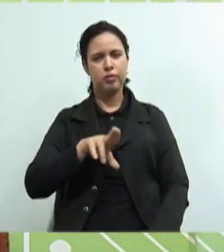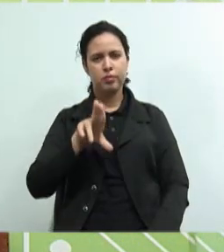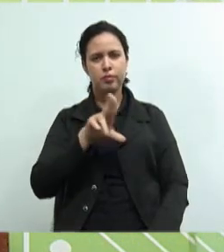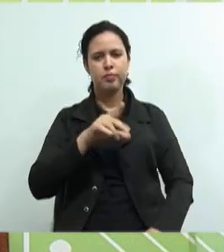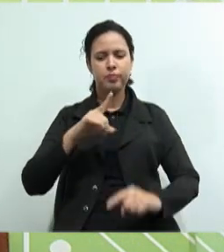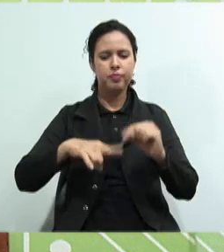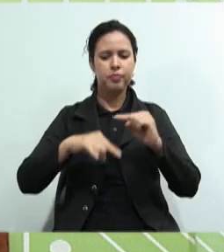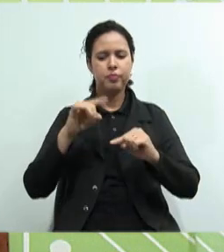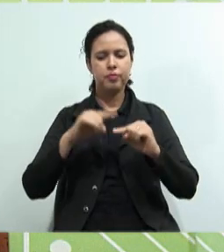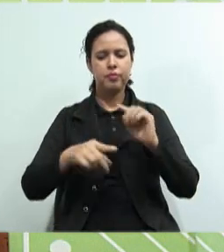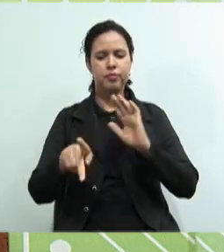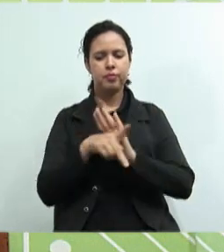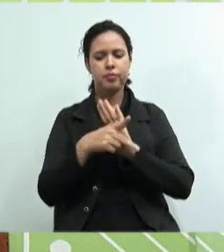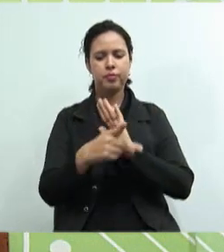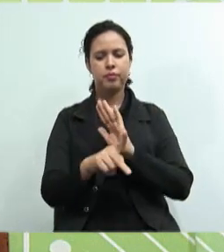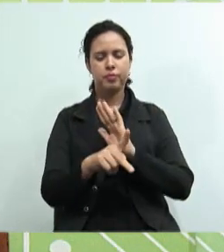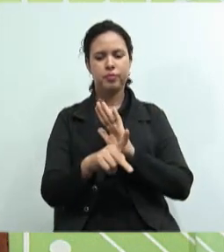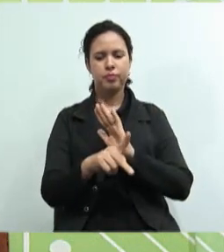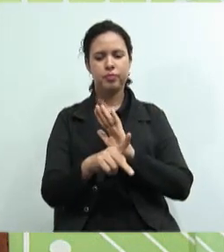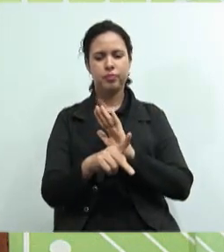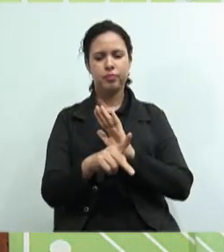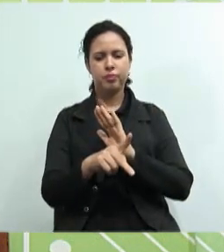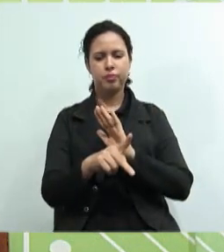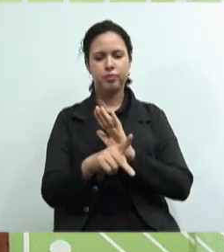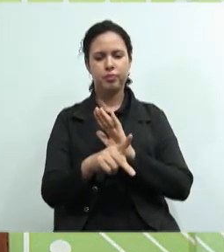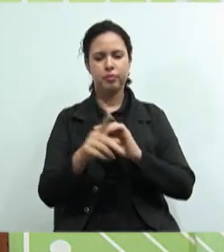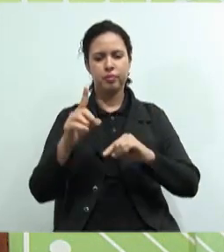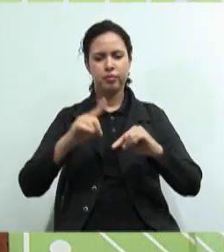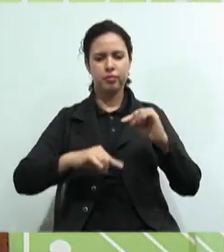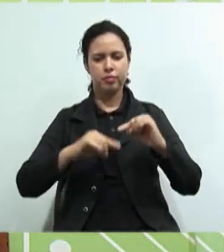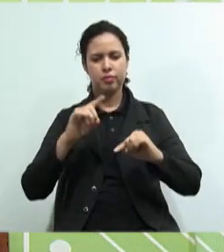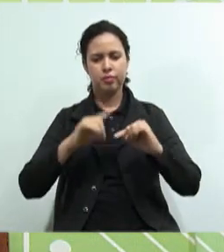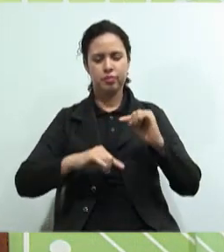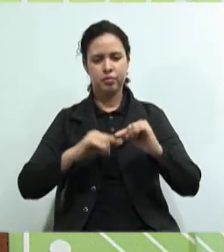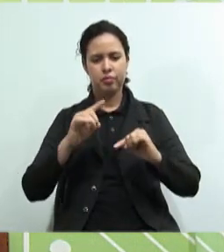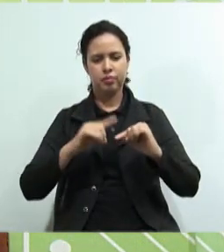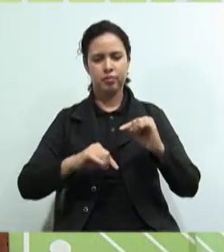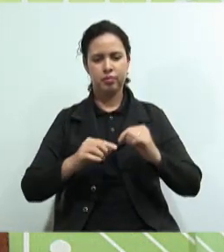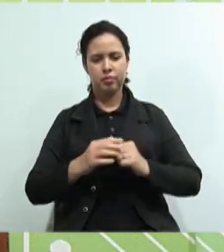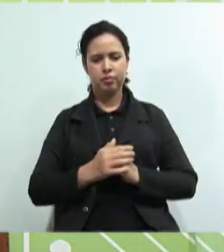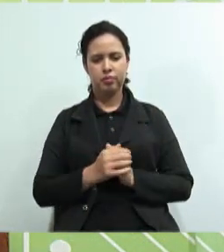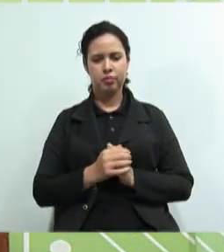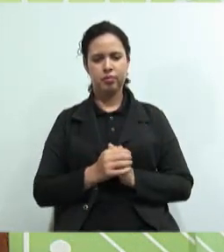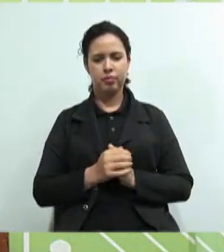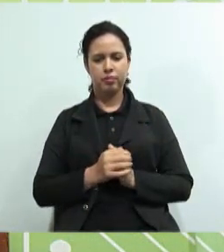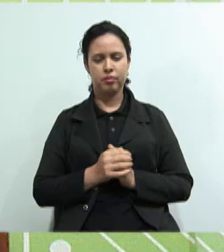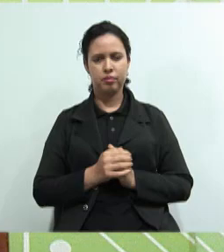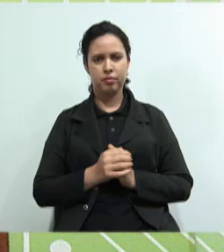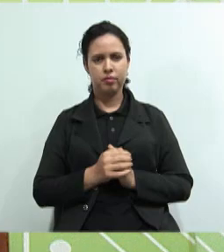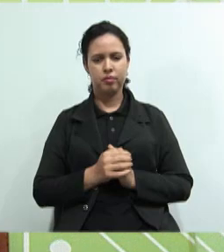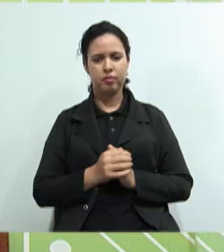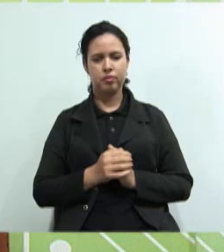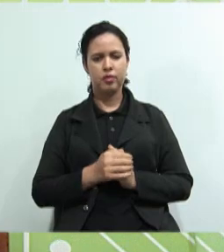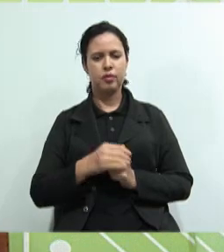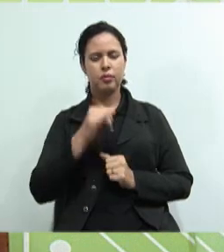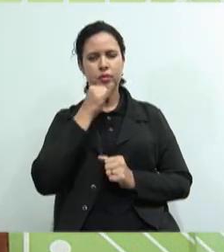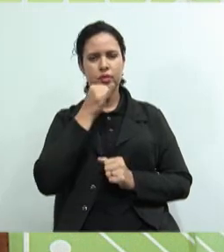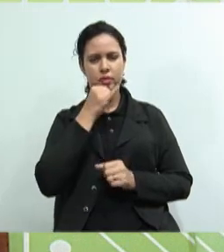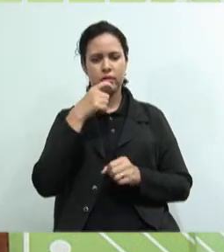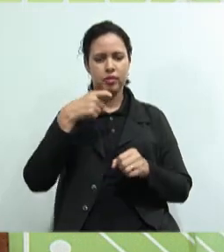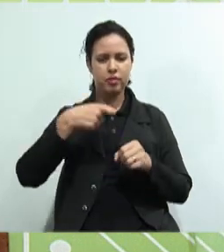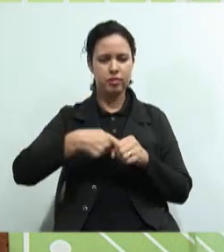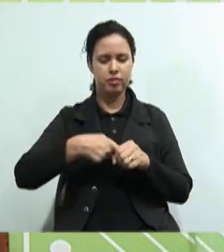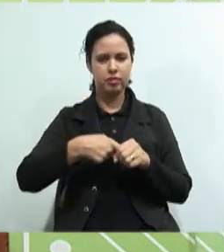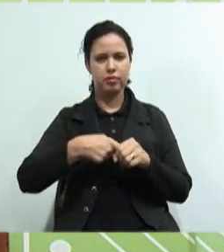natureza natural, produtos da nossa mata, né? Por exemplo, a castanha do Pará,